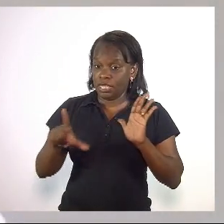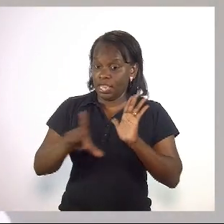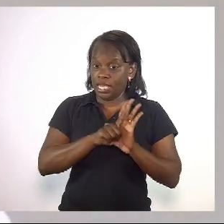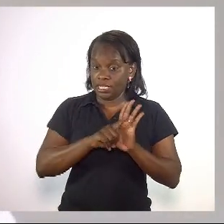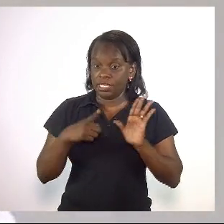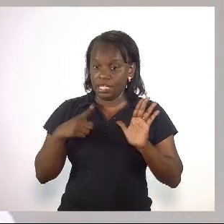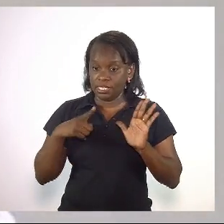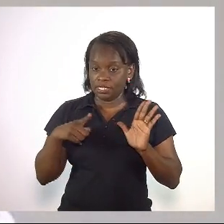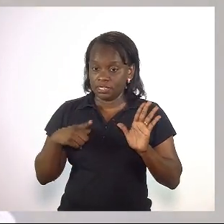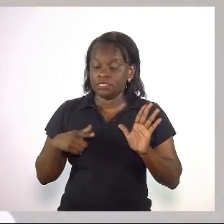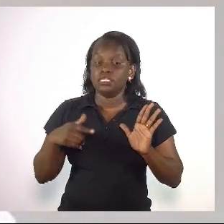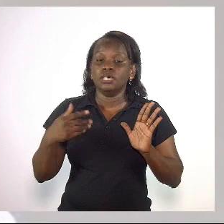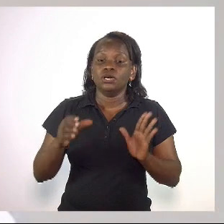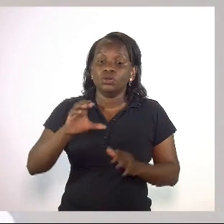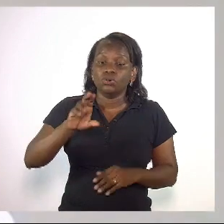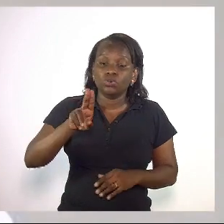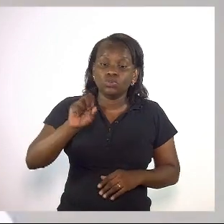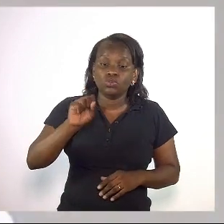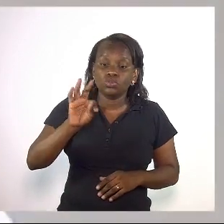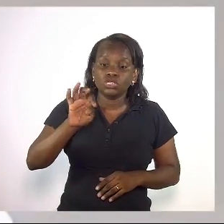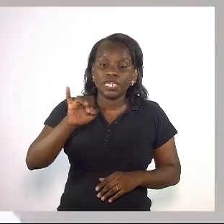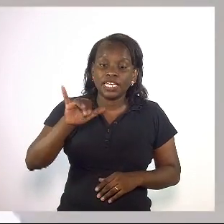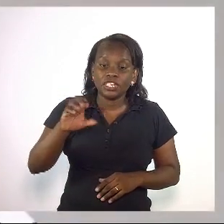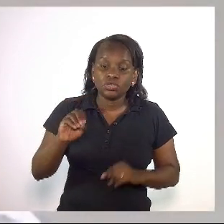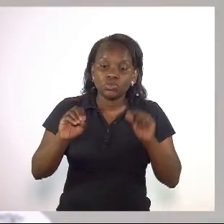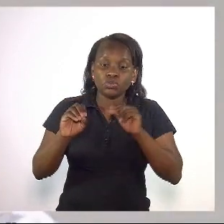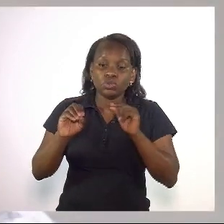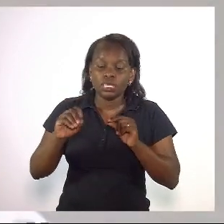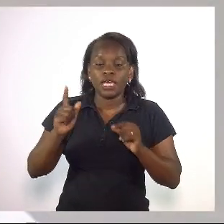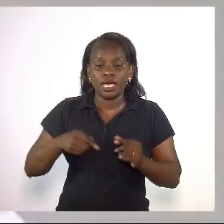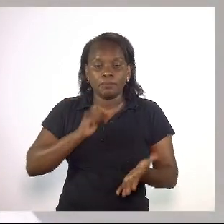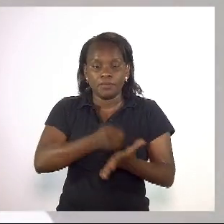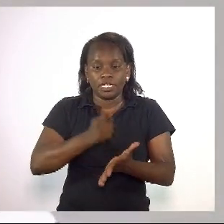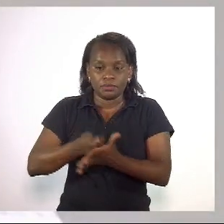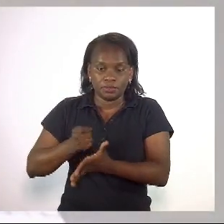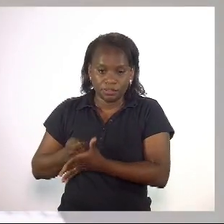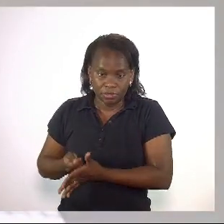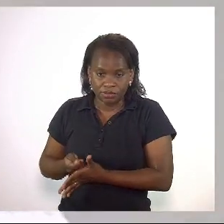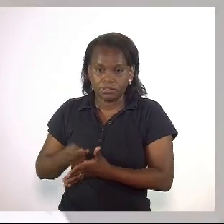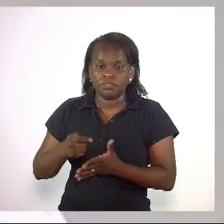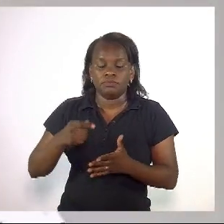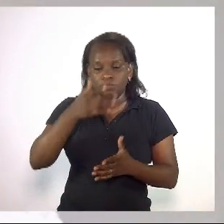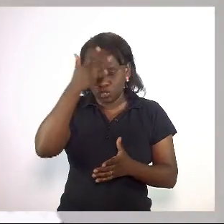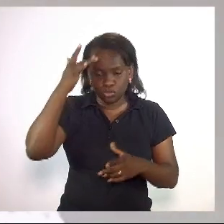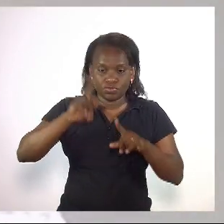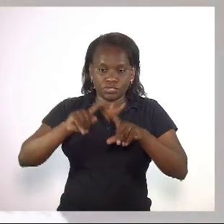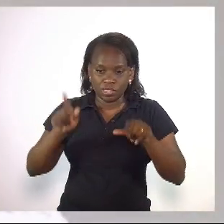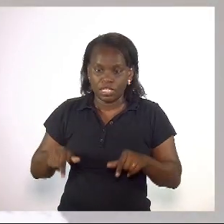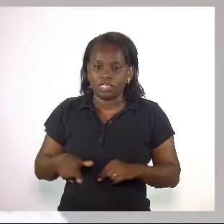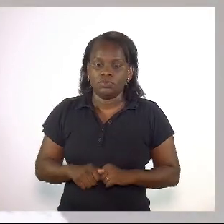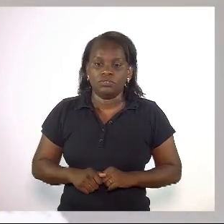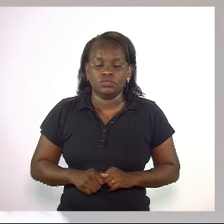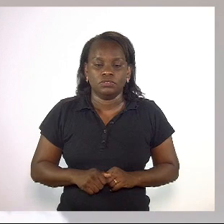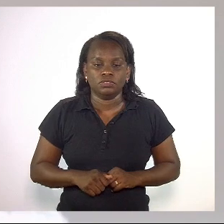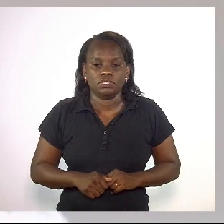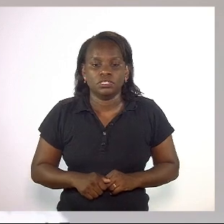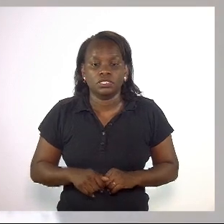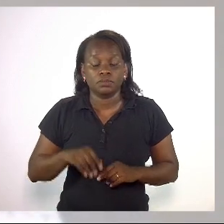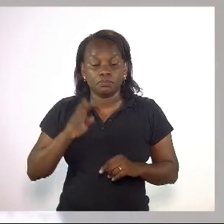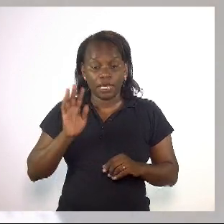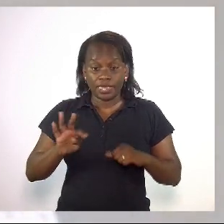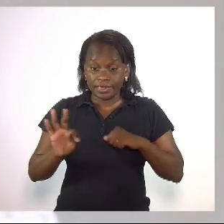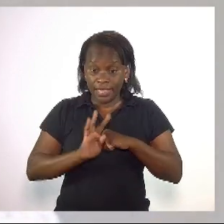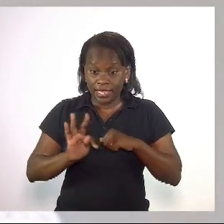que custeio entram as despesas de pessoal. Do ponto de vista